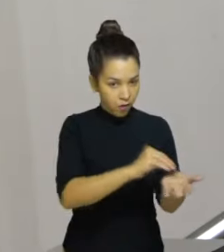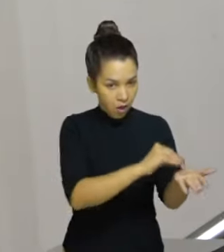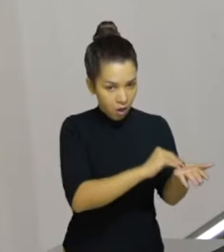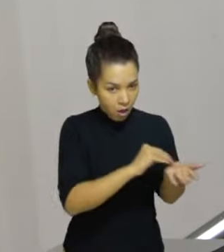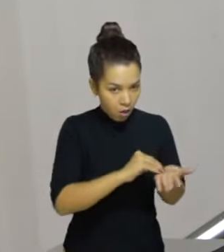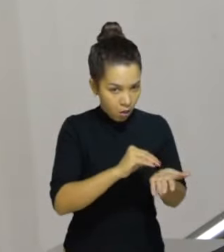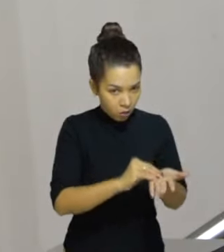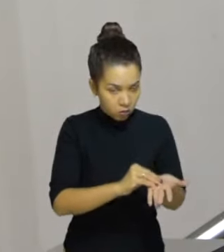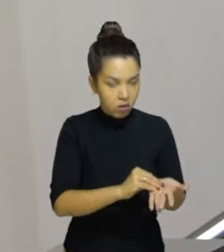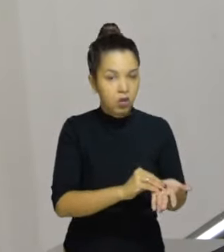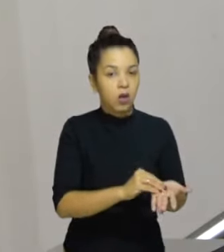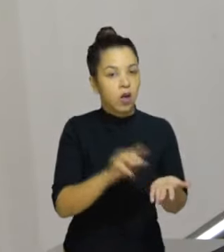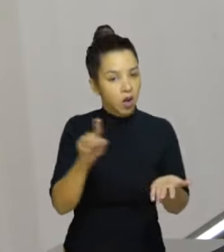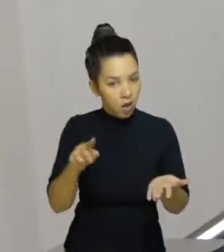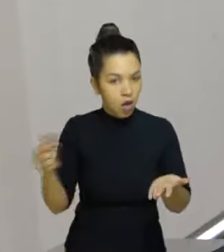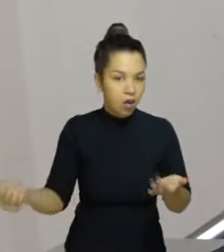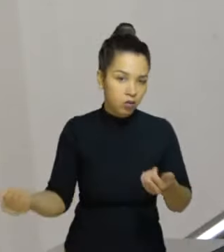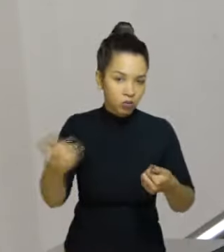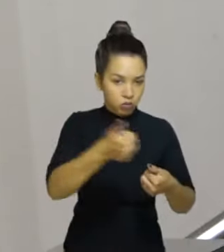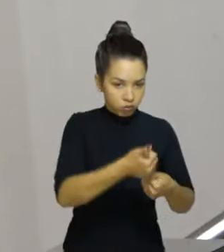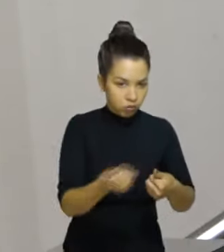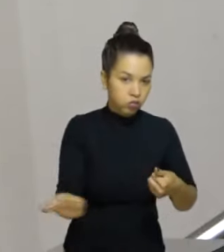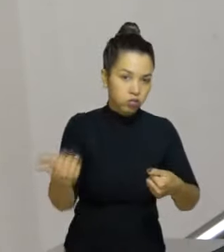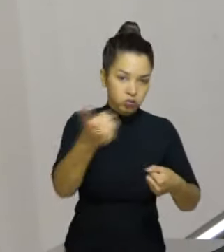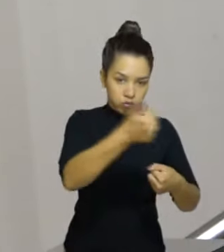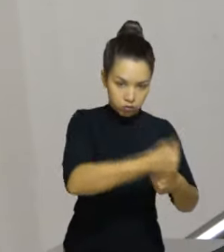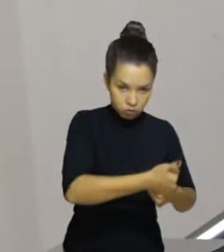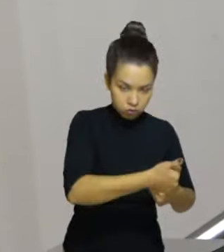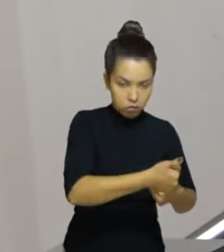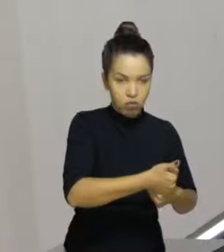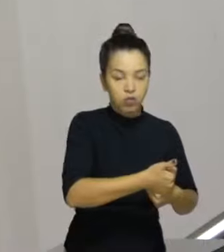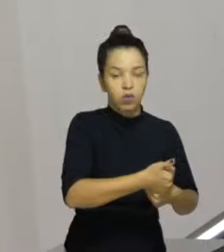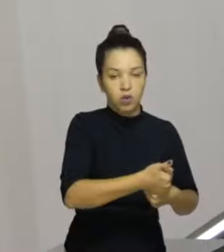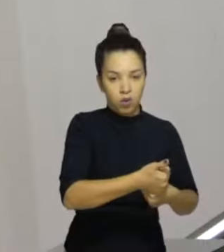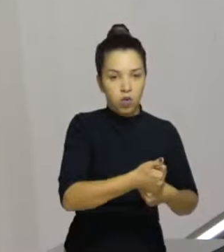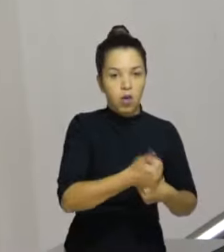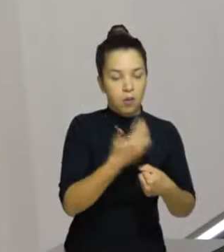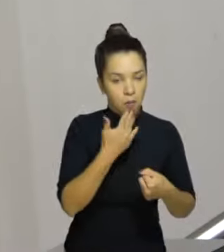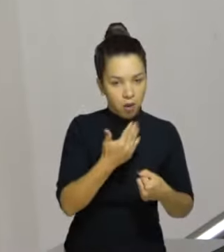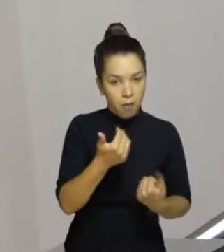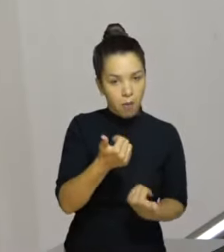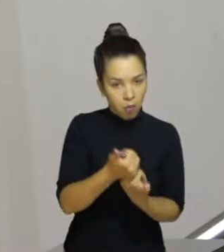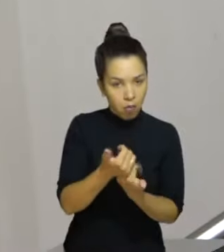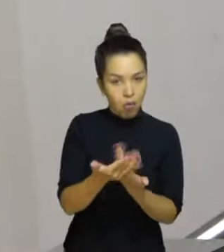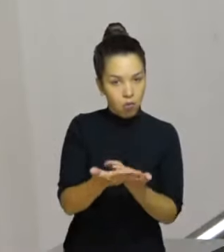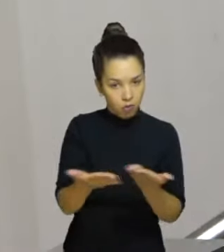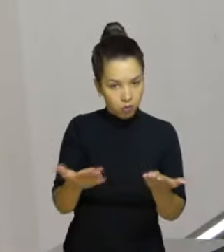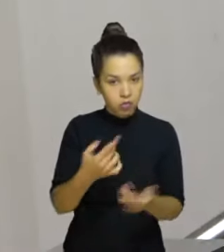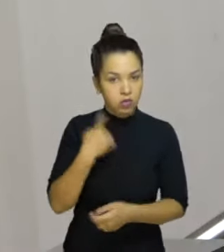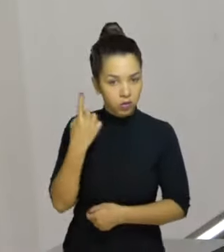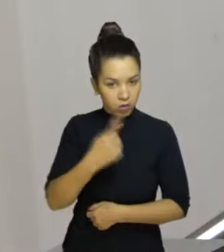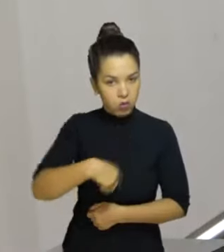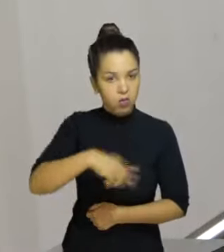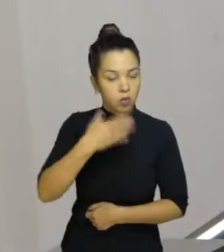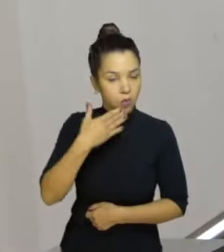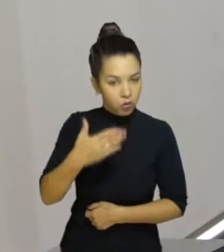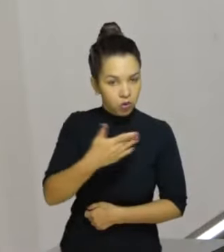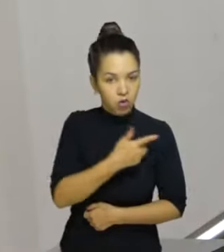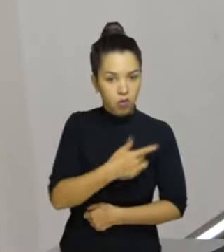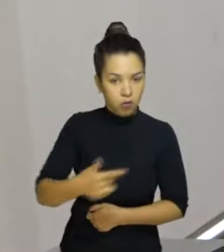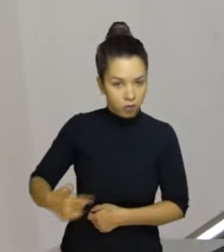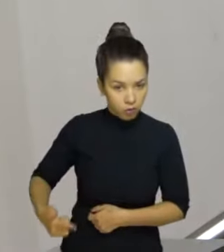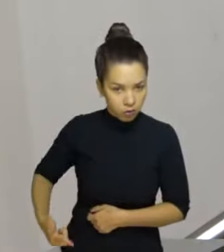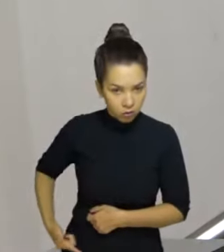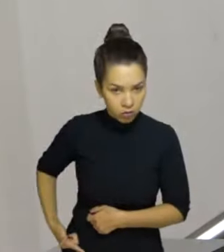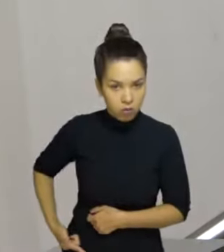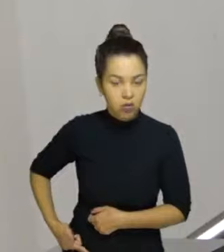Catarina. E aí eu peço o apoio de todos os deputados para que a gente possa, sim, pedir ao nosso governador, que tem